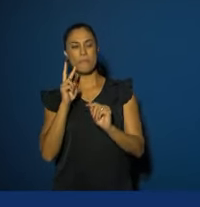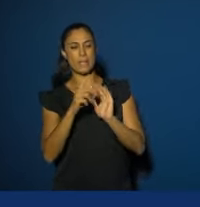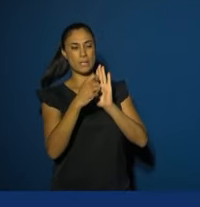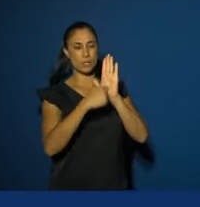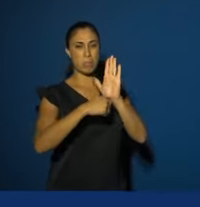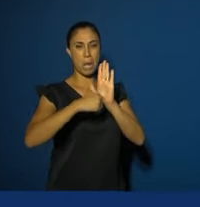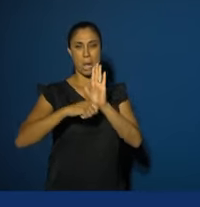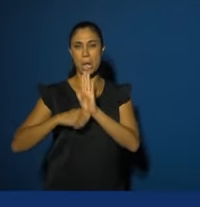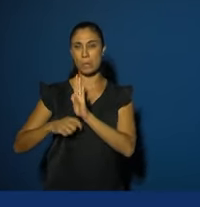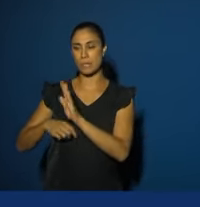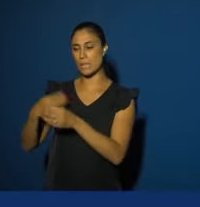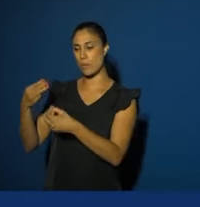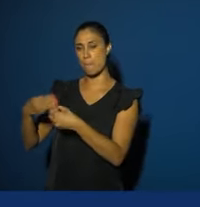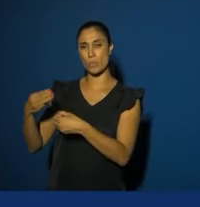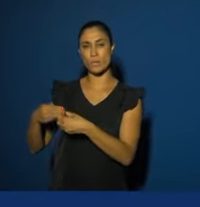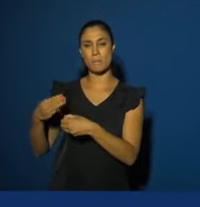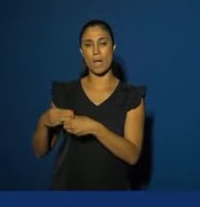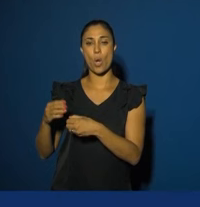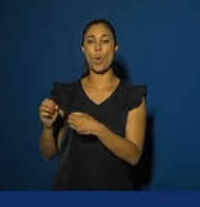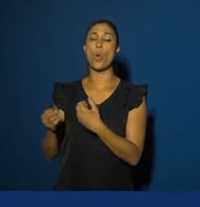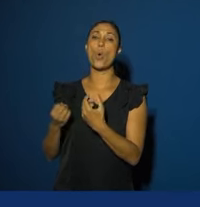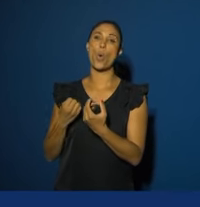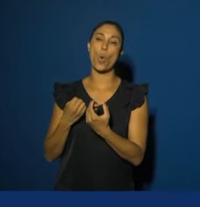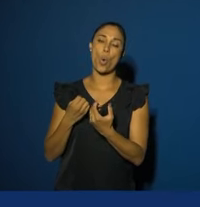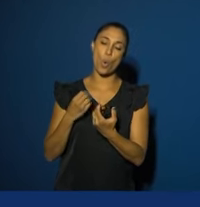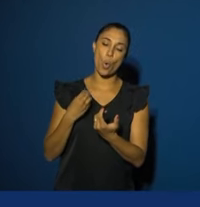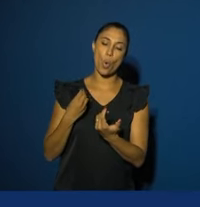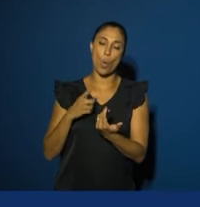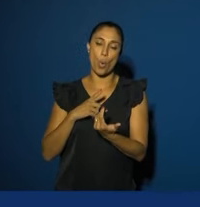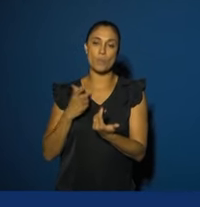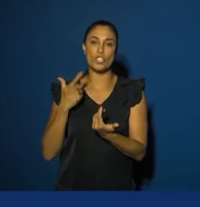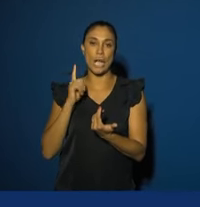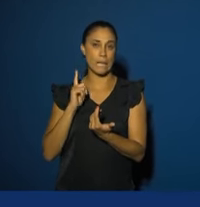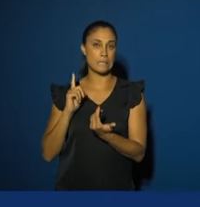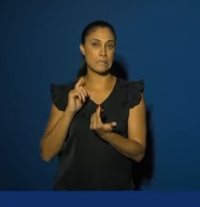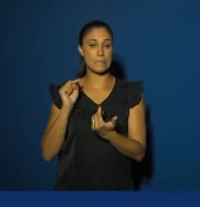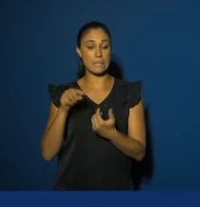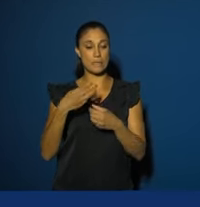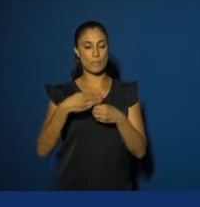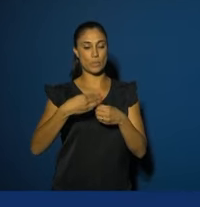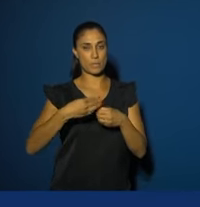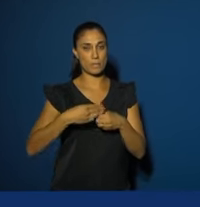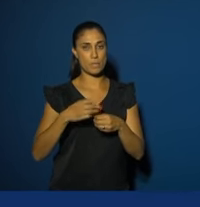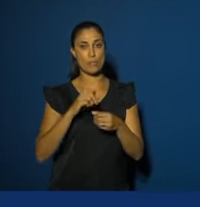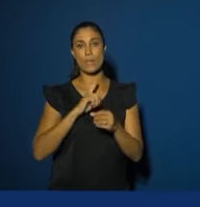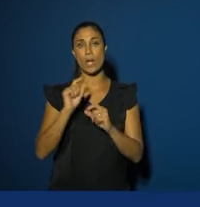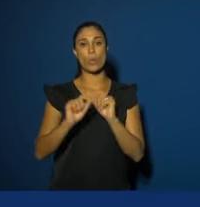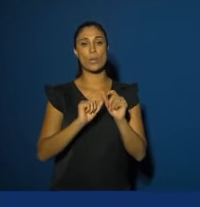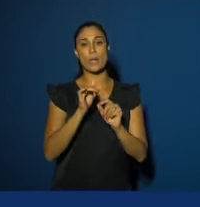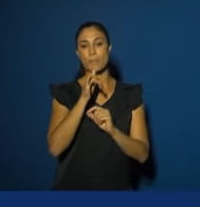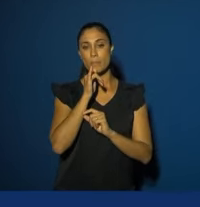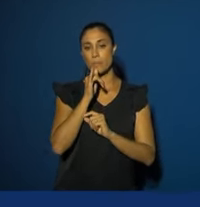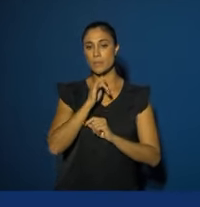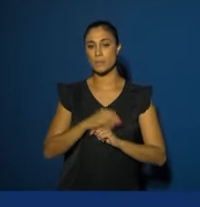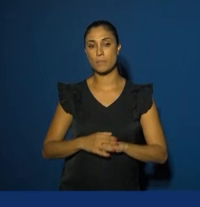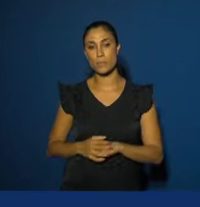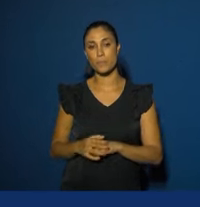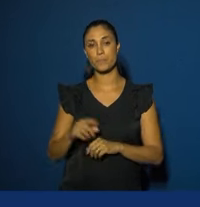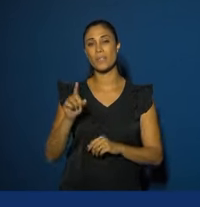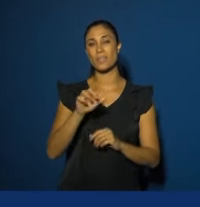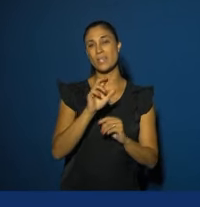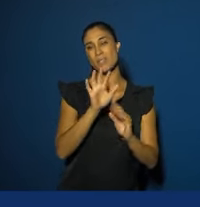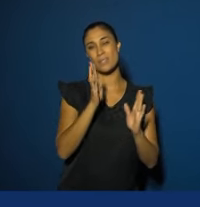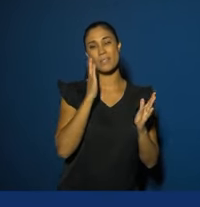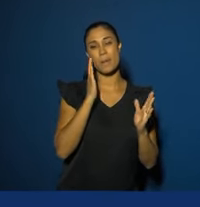concessões municipais quanto alguns players imaginavam que teria porque esses municípios de alguma forma ficaram sob a sombra desse